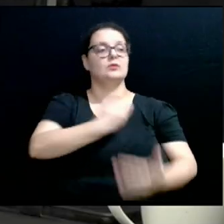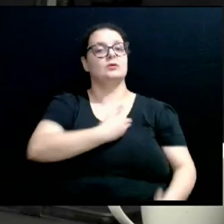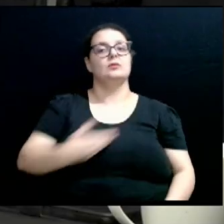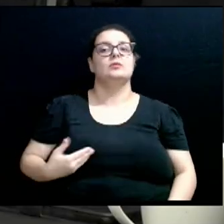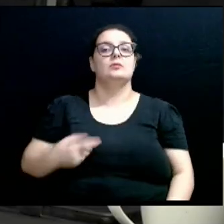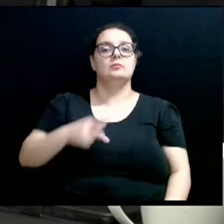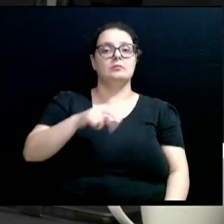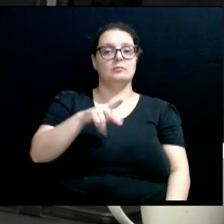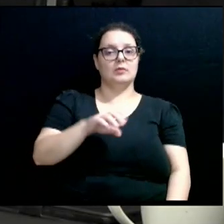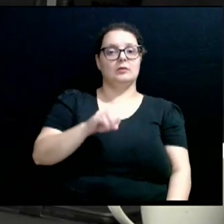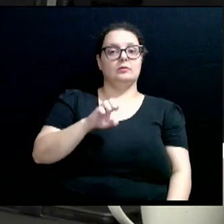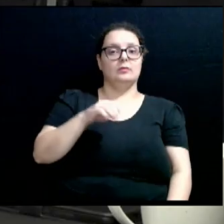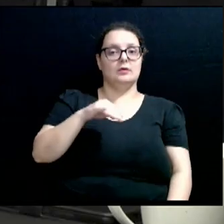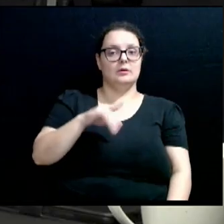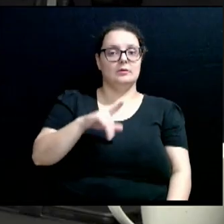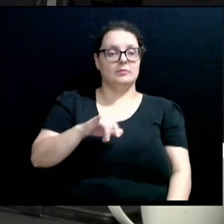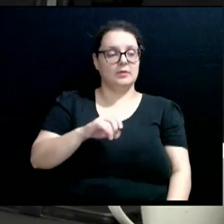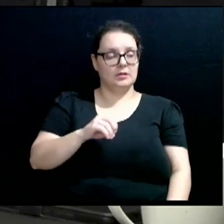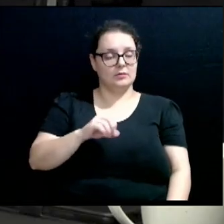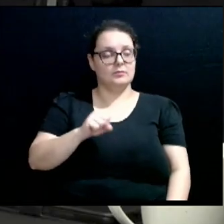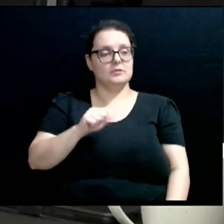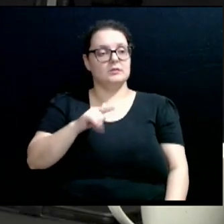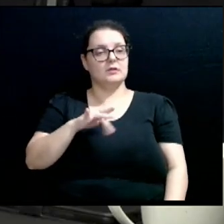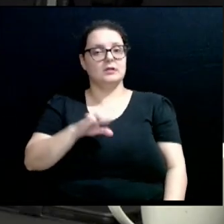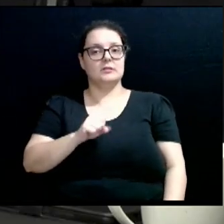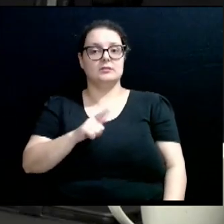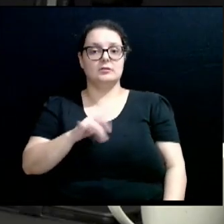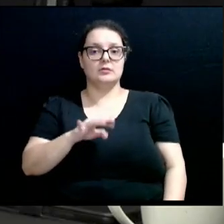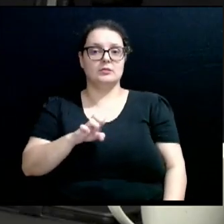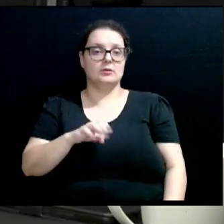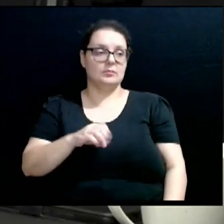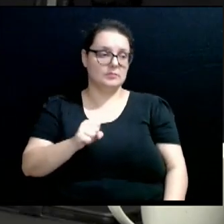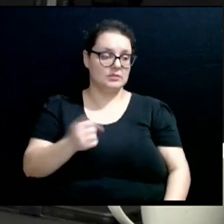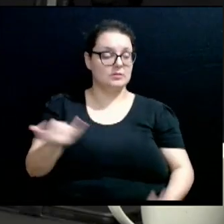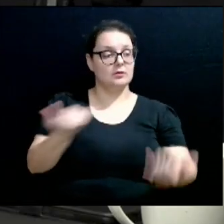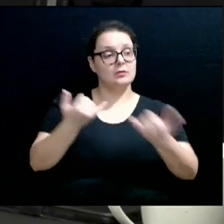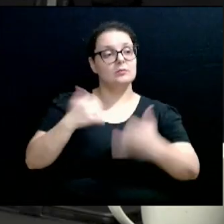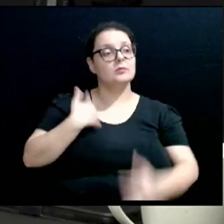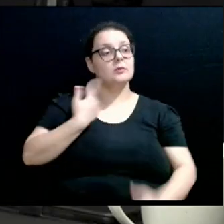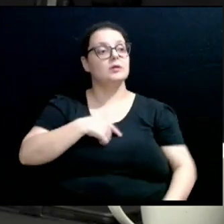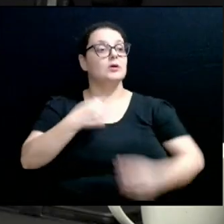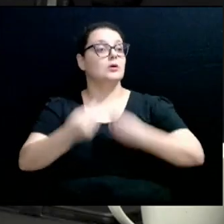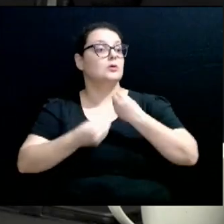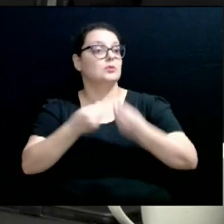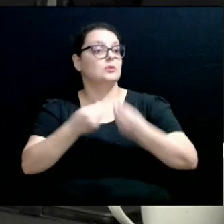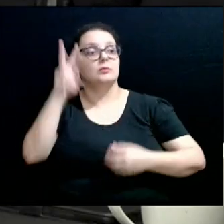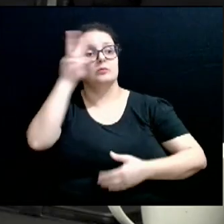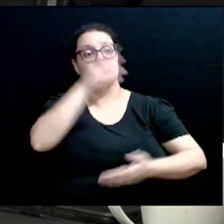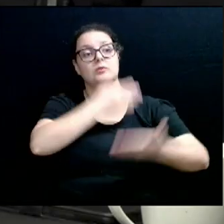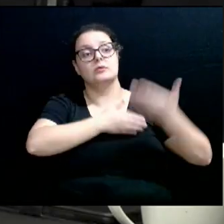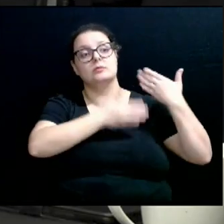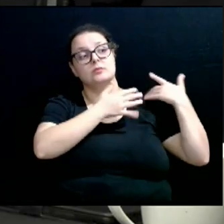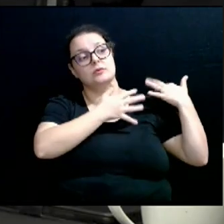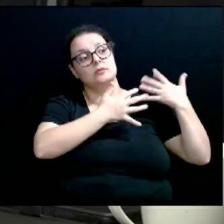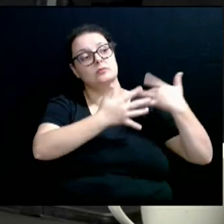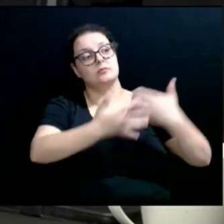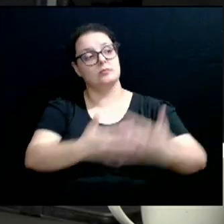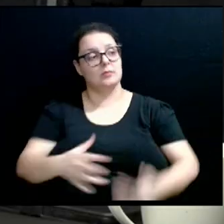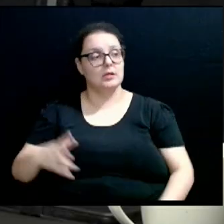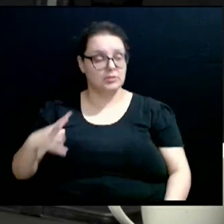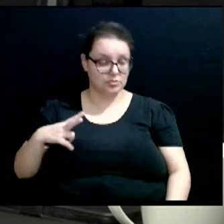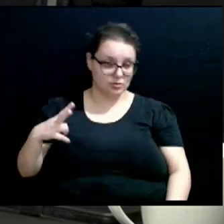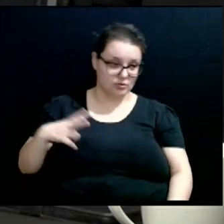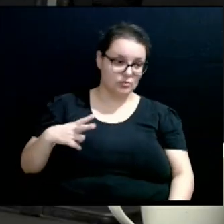Sales Gomes. Conta pra nós como que essa sua história pessoal se conecta